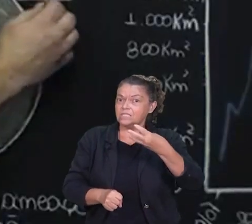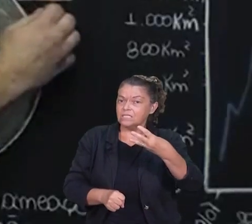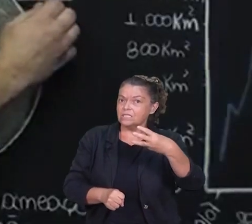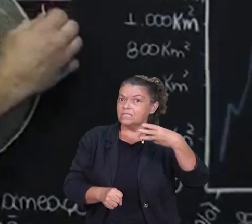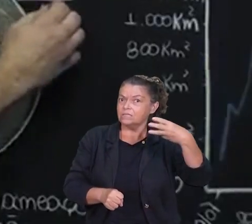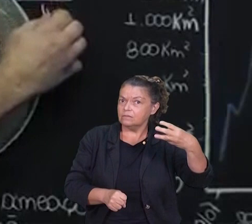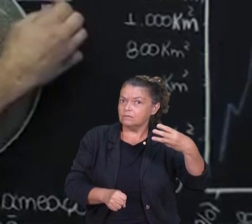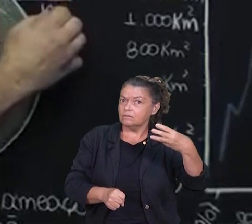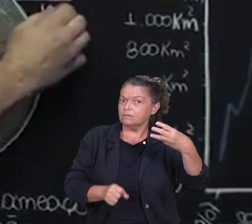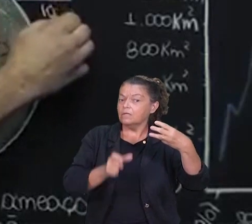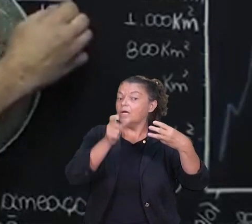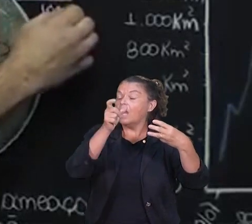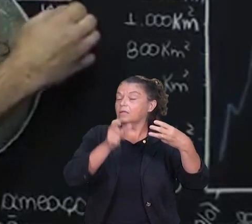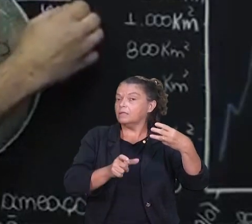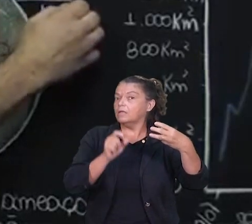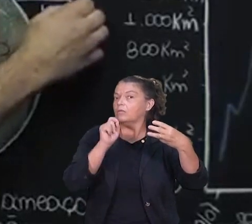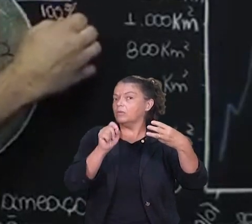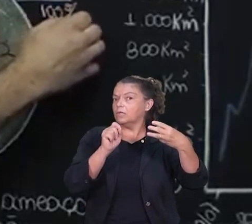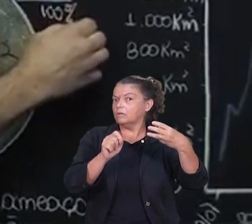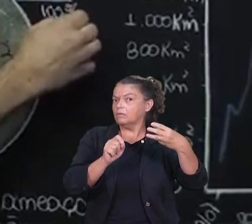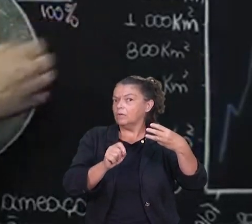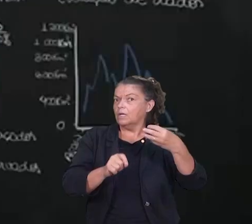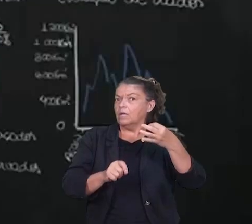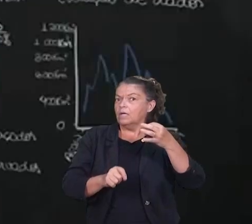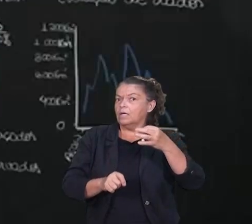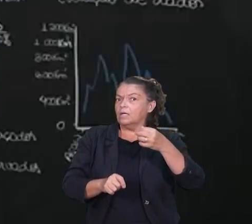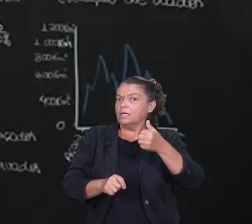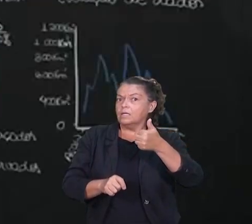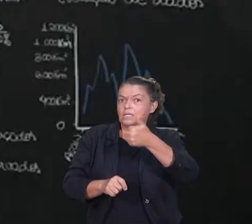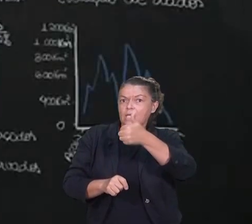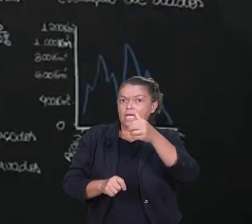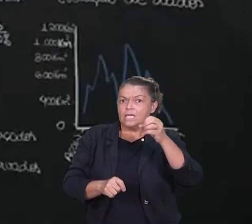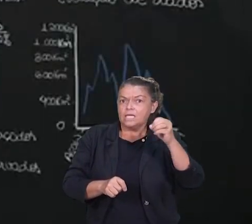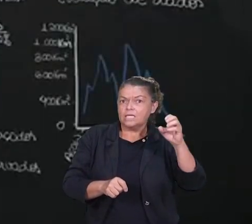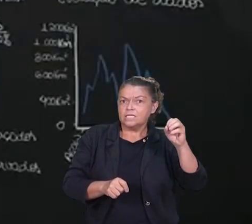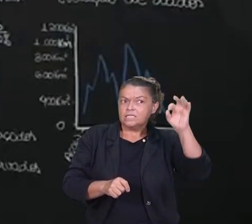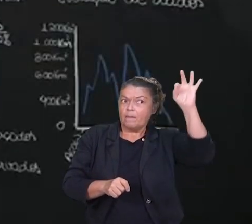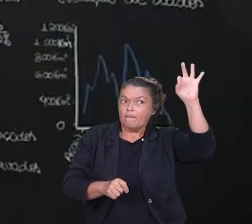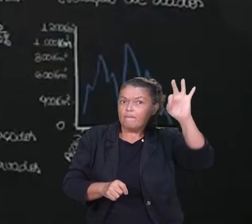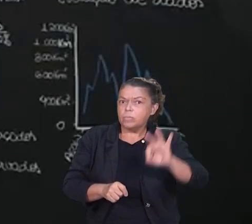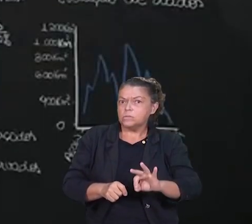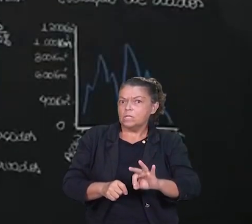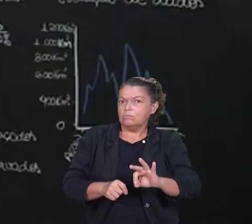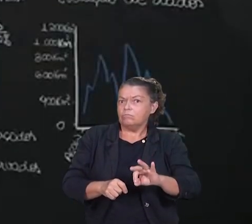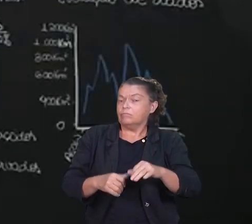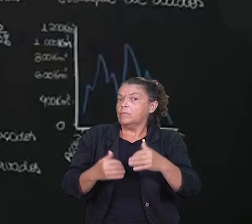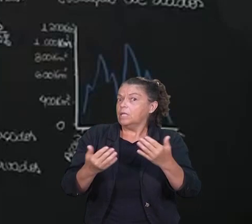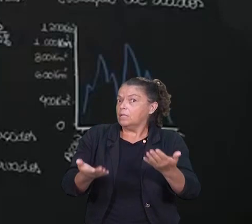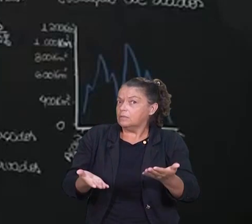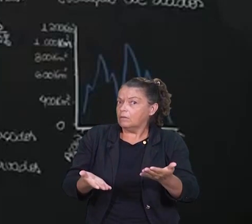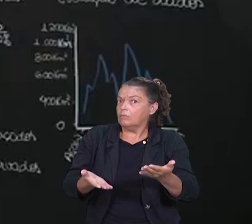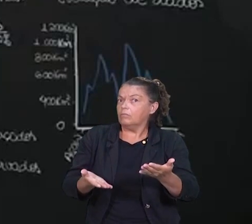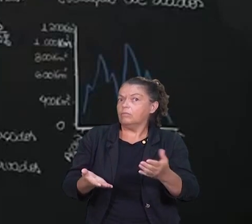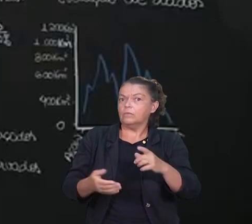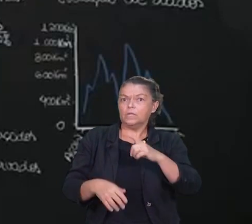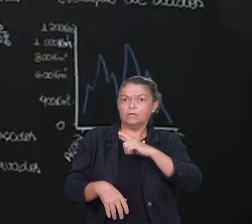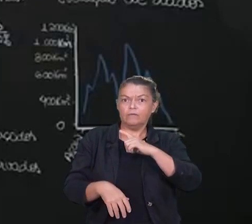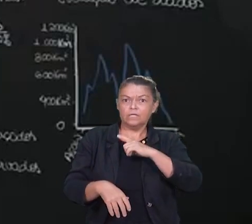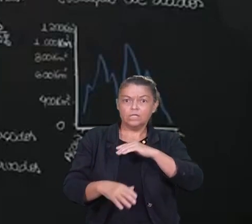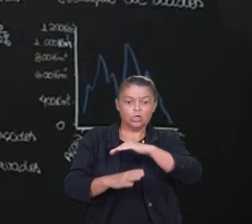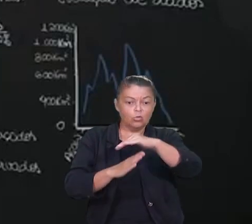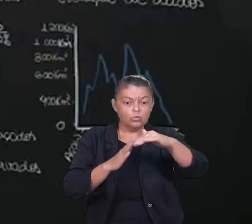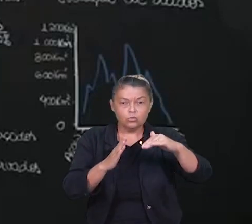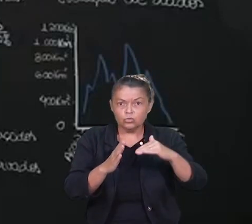633. Isso aqui vai ser o 100%. Essa situação, então, vai ter o todo.